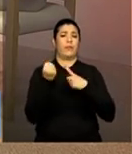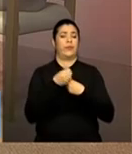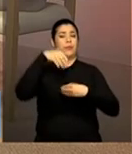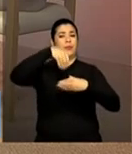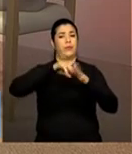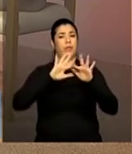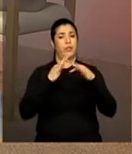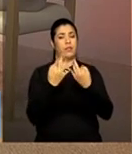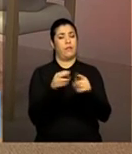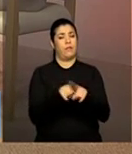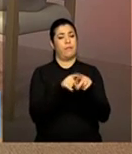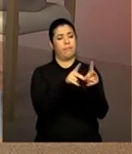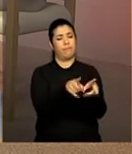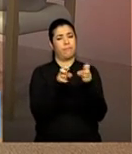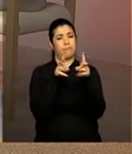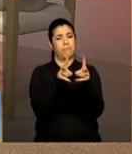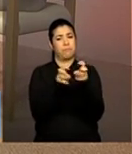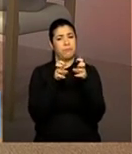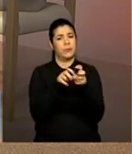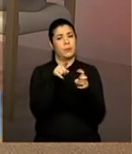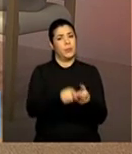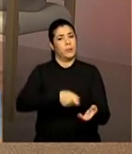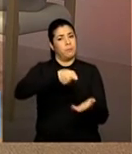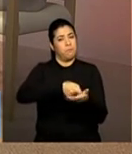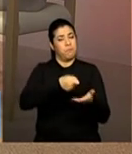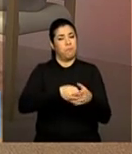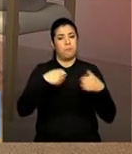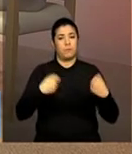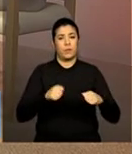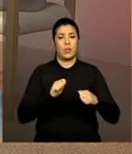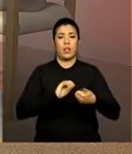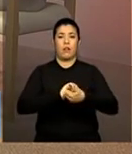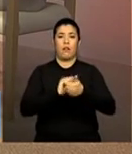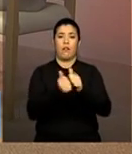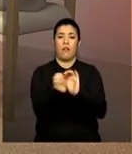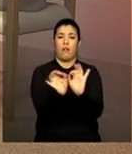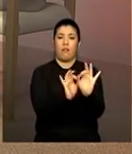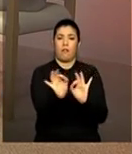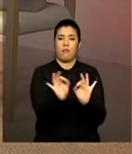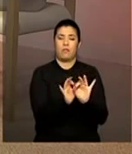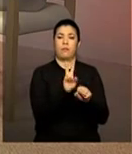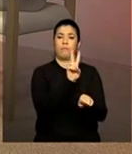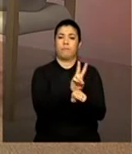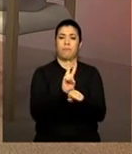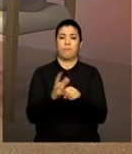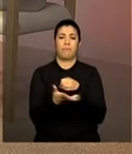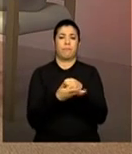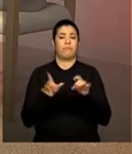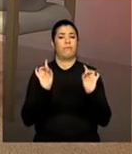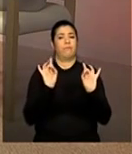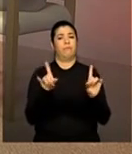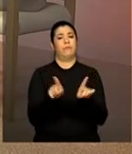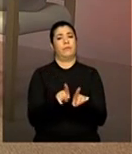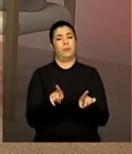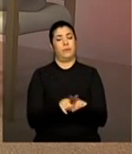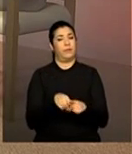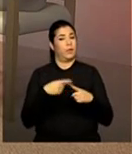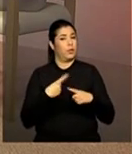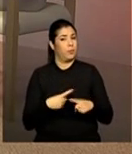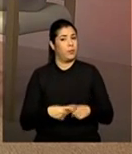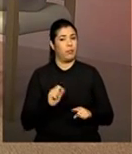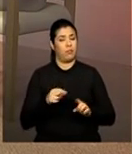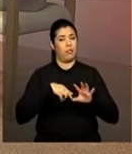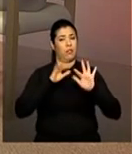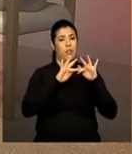identificamos cada vez mais a pertinência da articulação da proteção básica a proteção especial por quê a